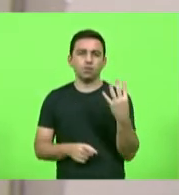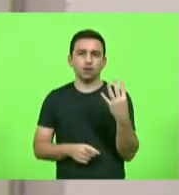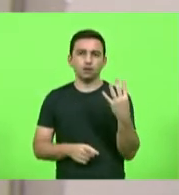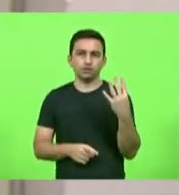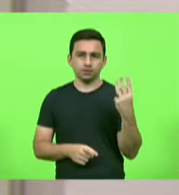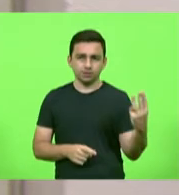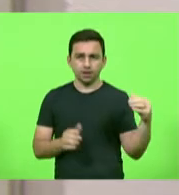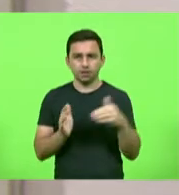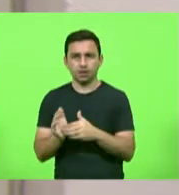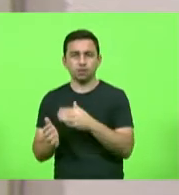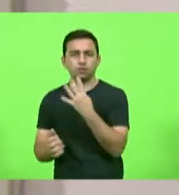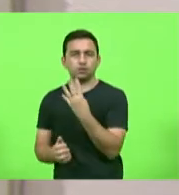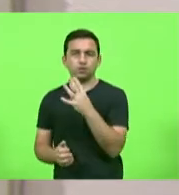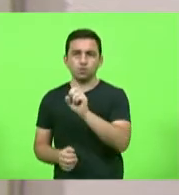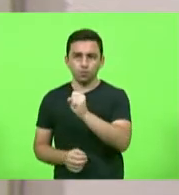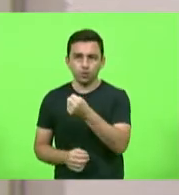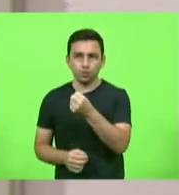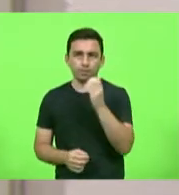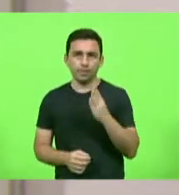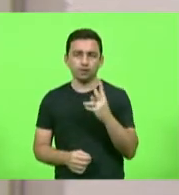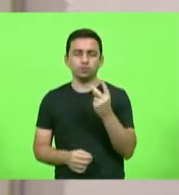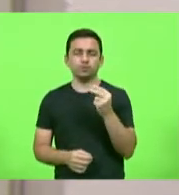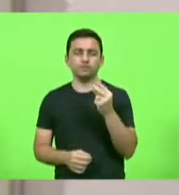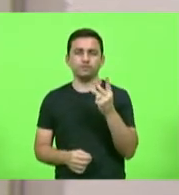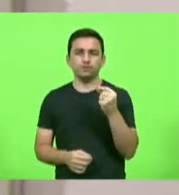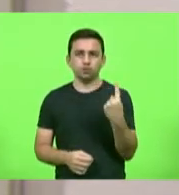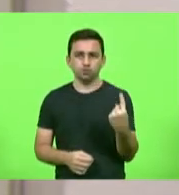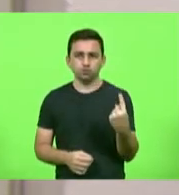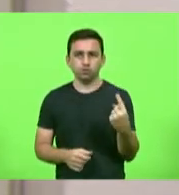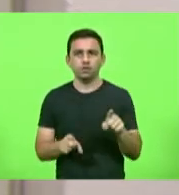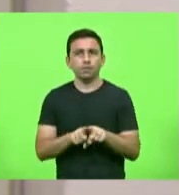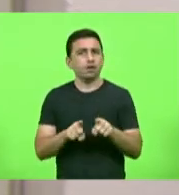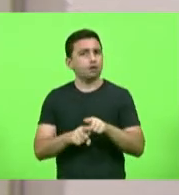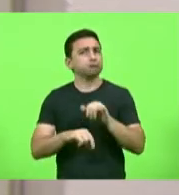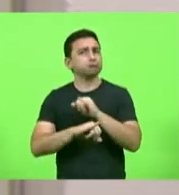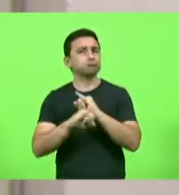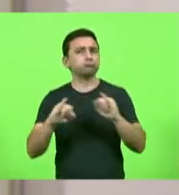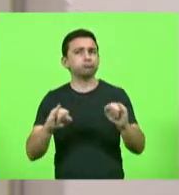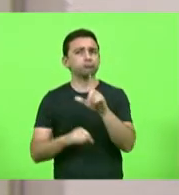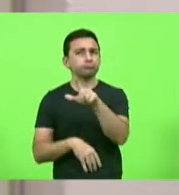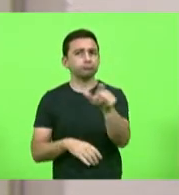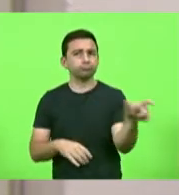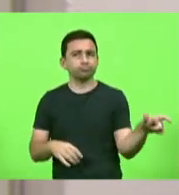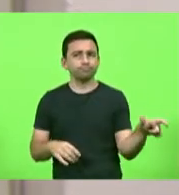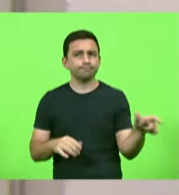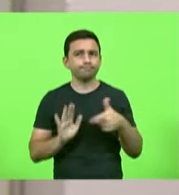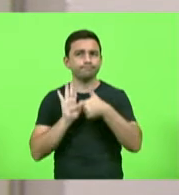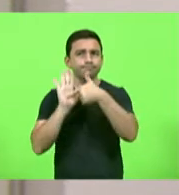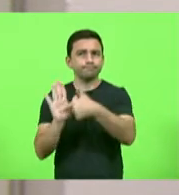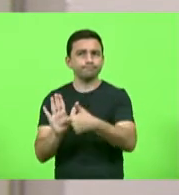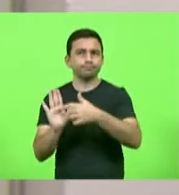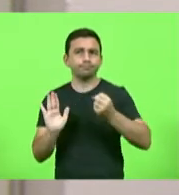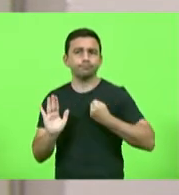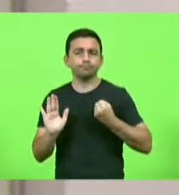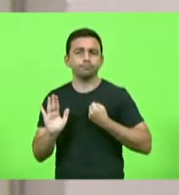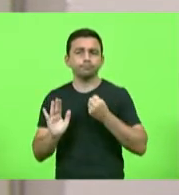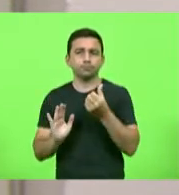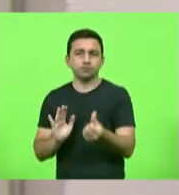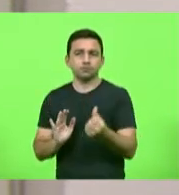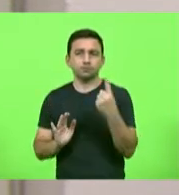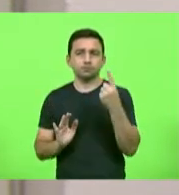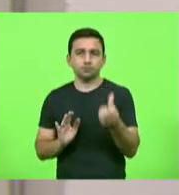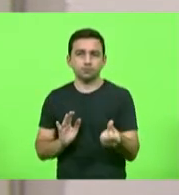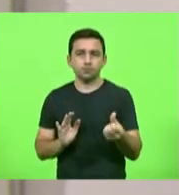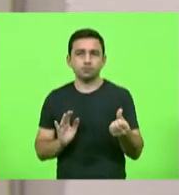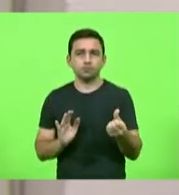448, barra 2021. E comunicou que encaminhará aos destinatários as indicações 616